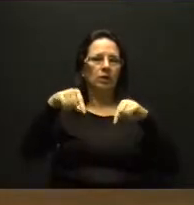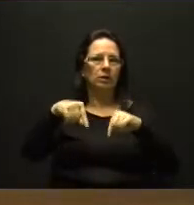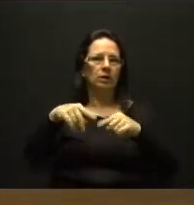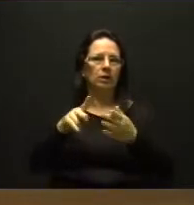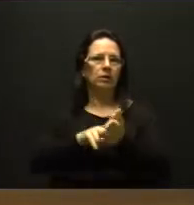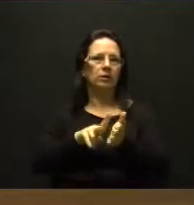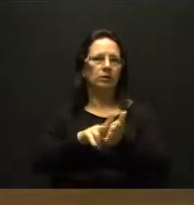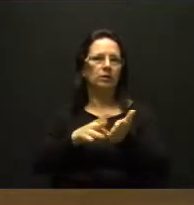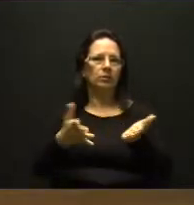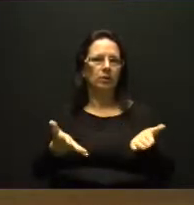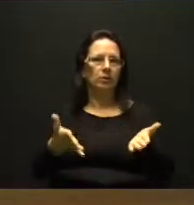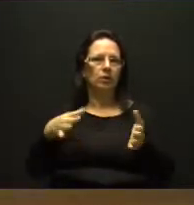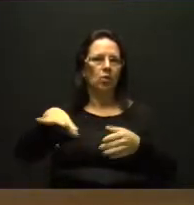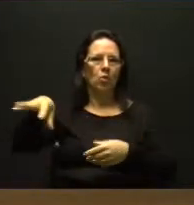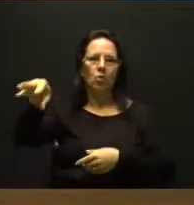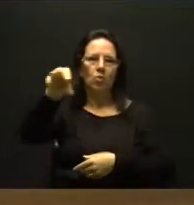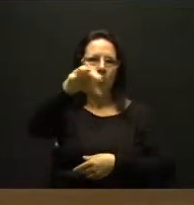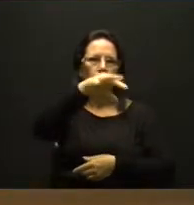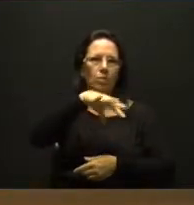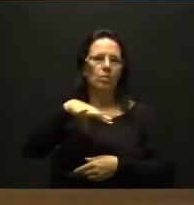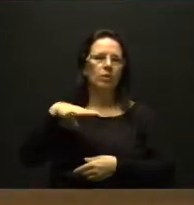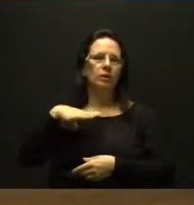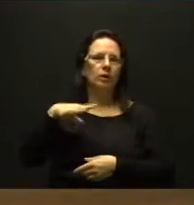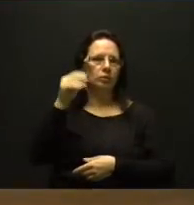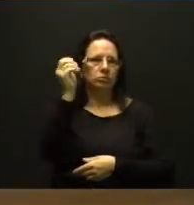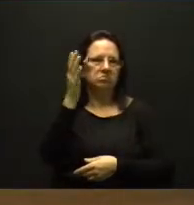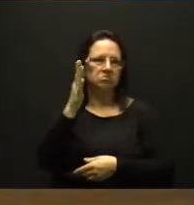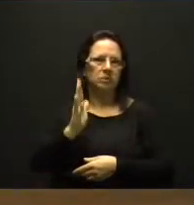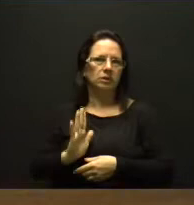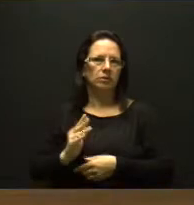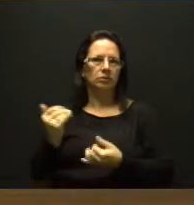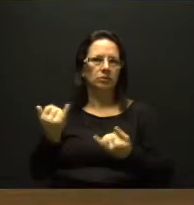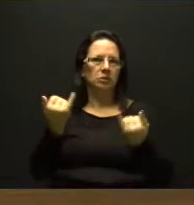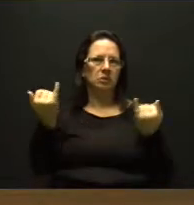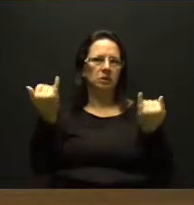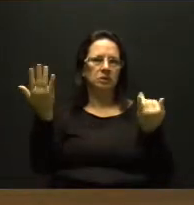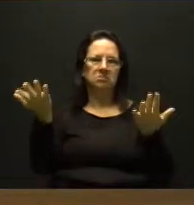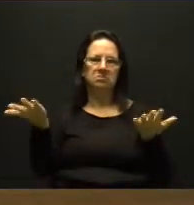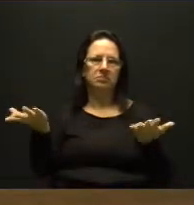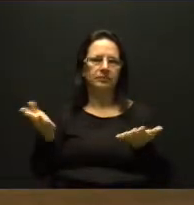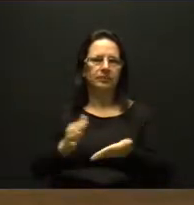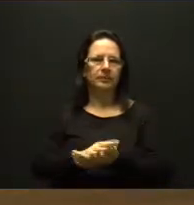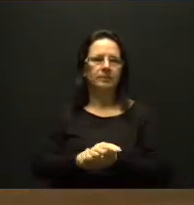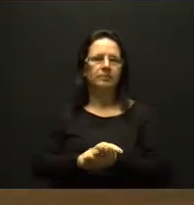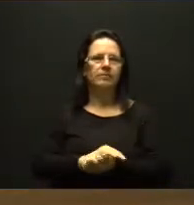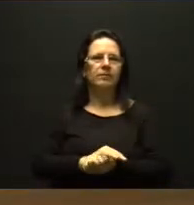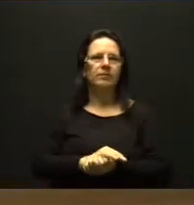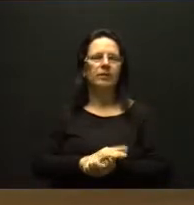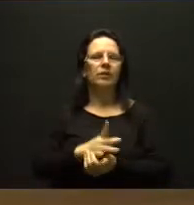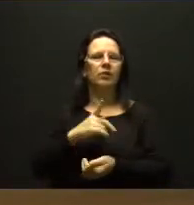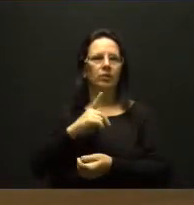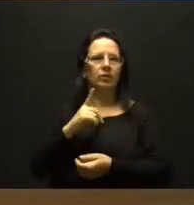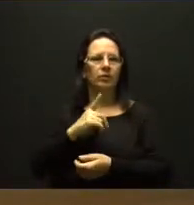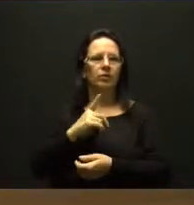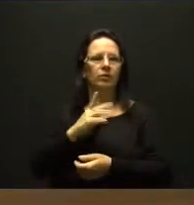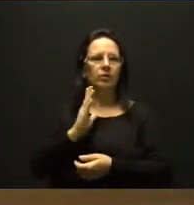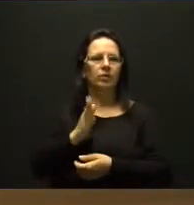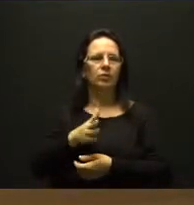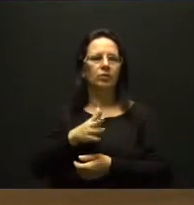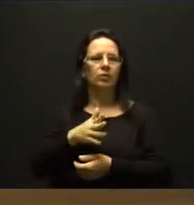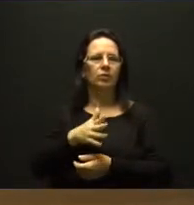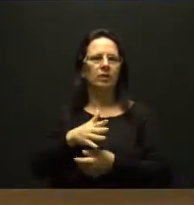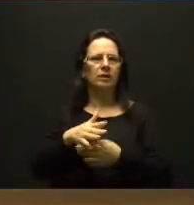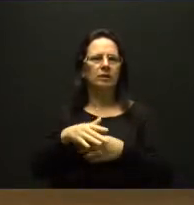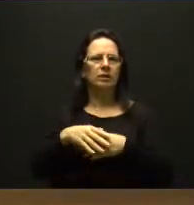ou de qualquer município ou cidade do brasil com certeza não ver toda essa